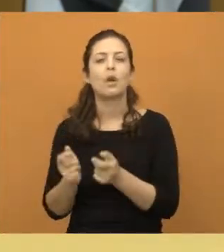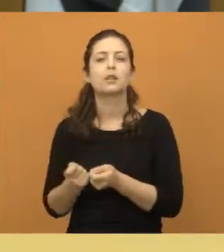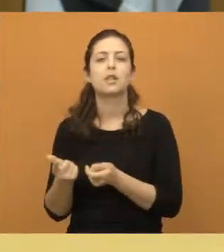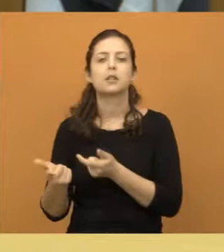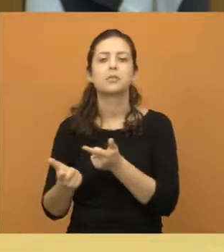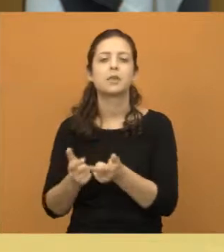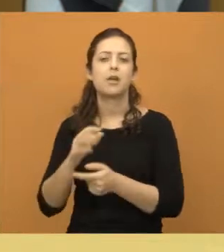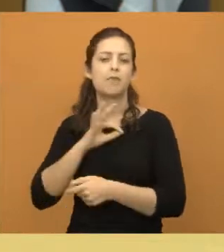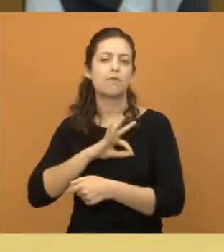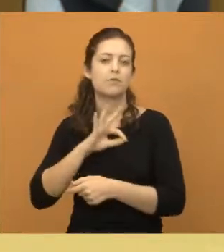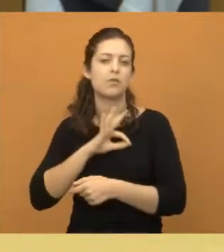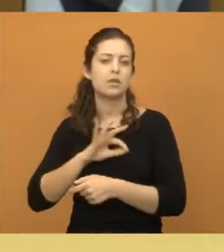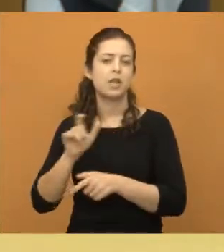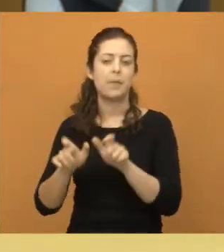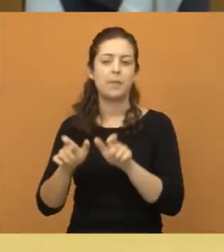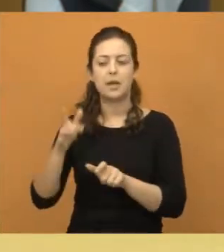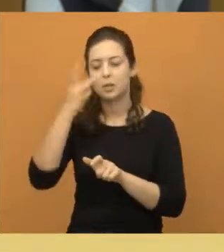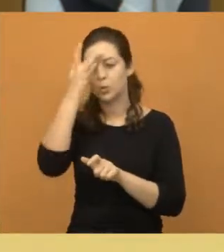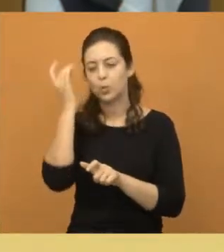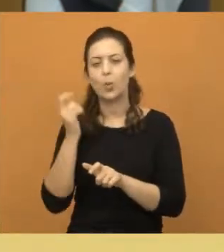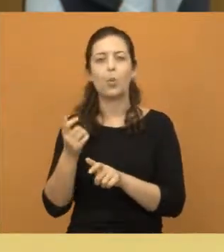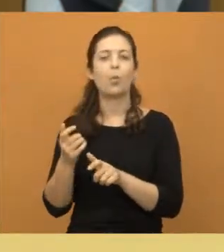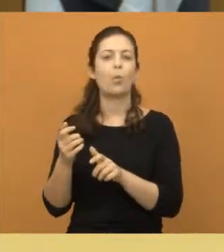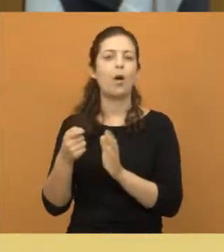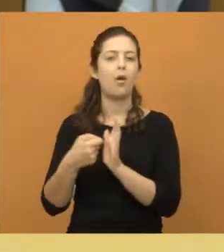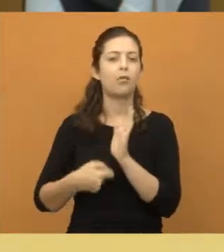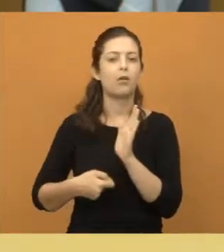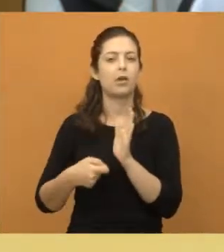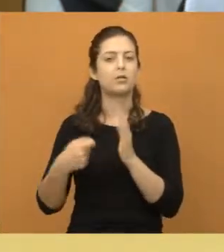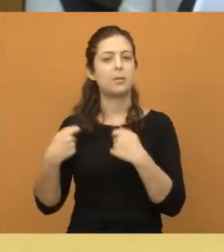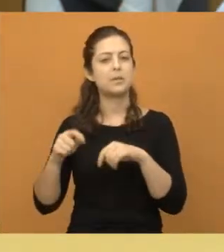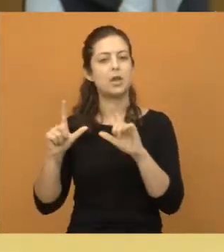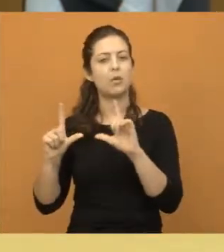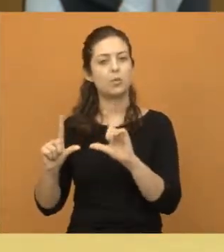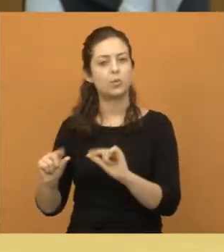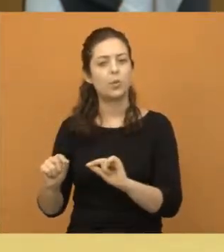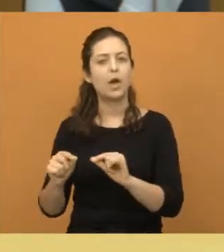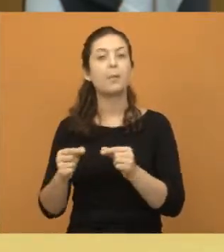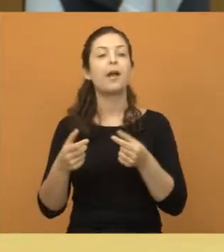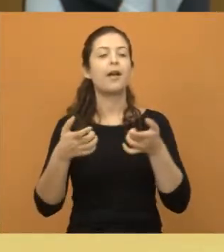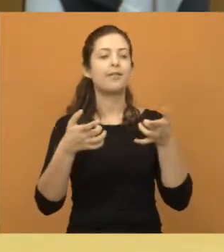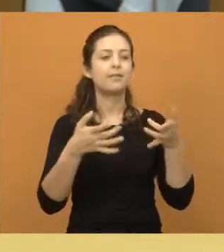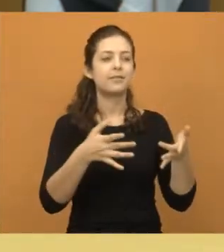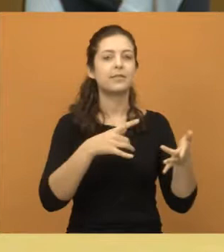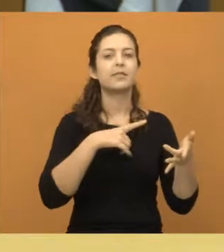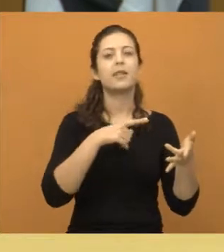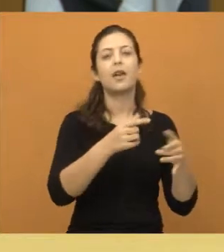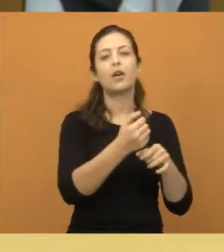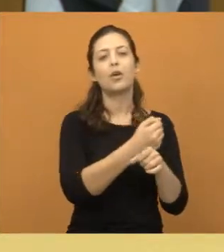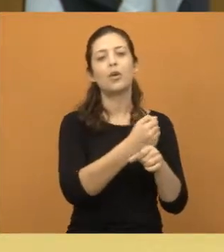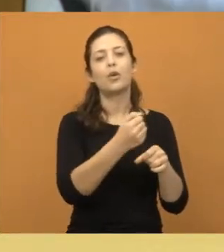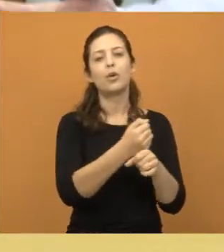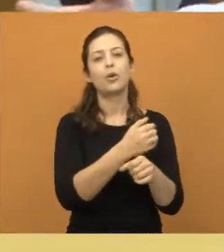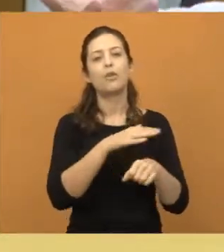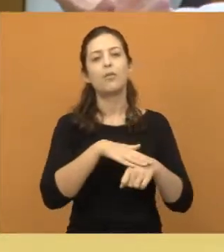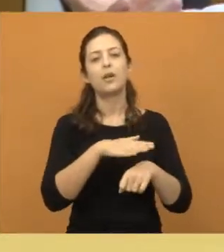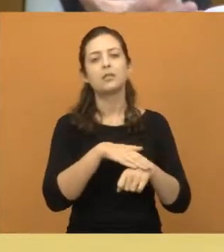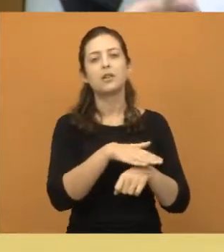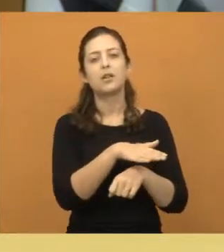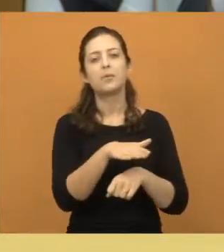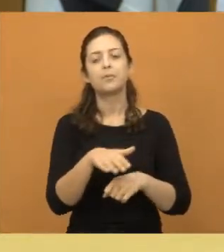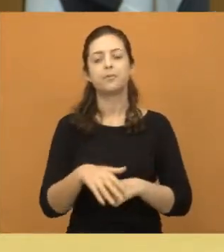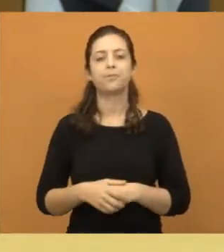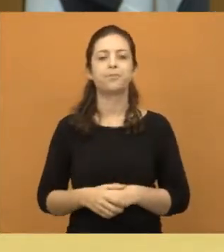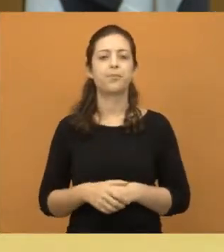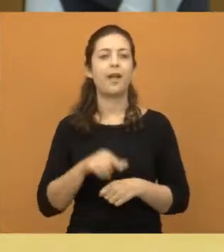com o pessoal, é reduzir esse tipo de despesa, para sobrar dinheiro para a gente poder fazer obras,